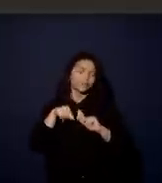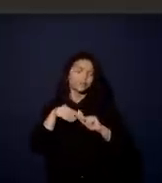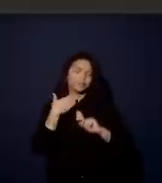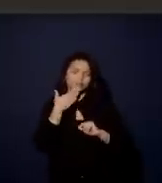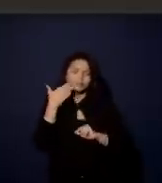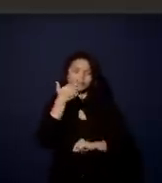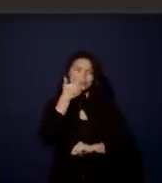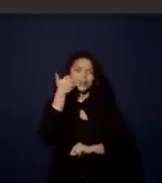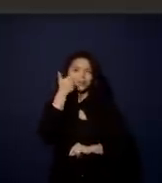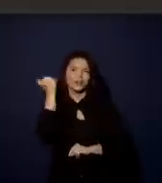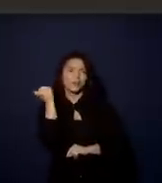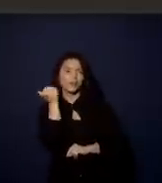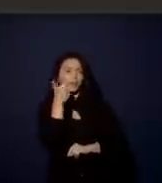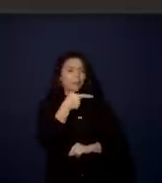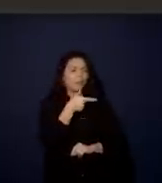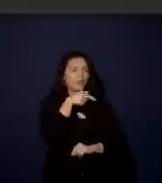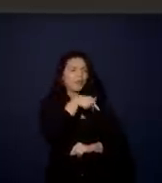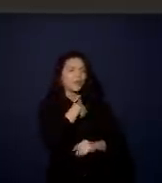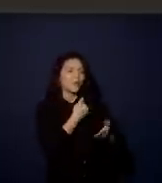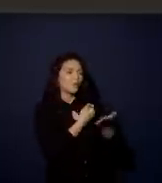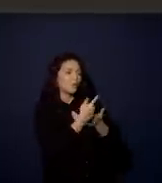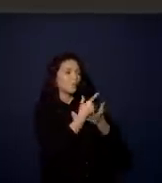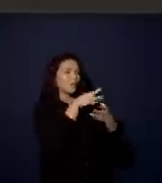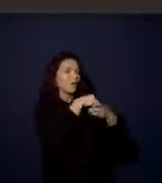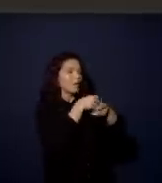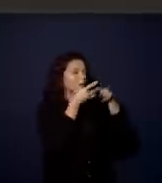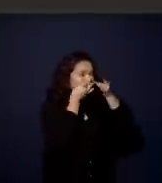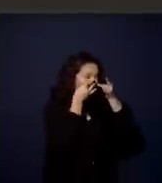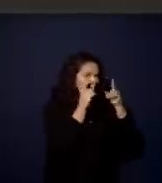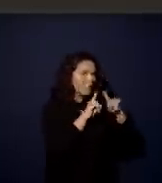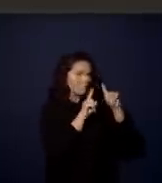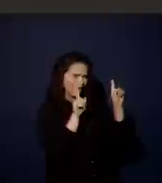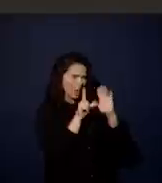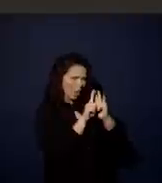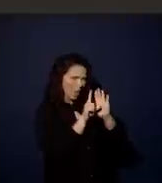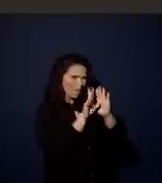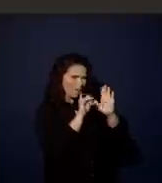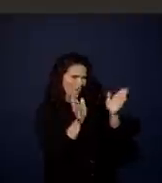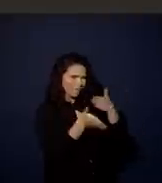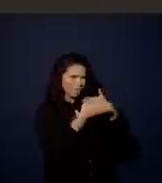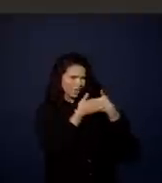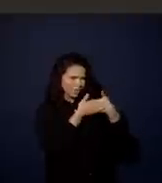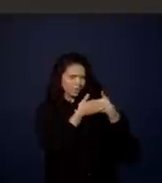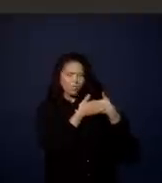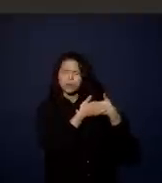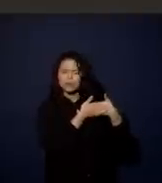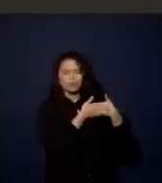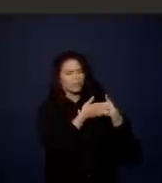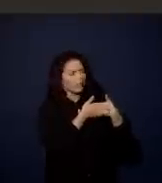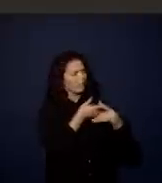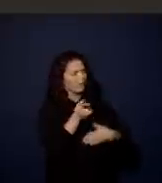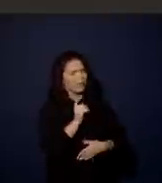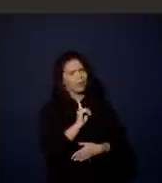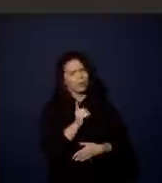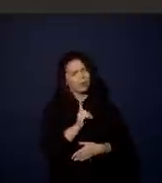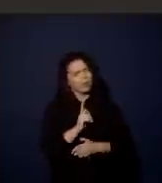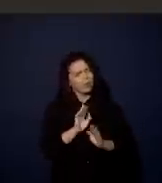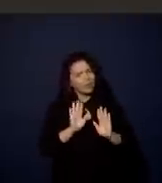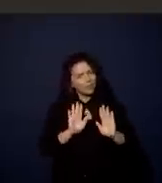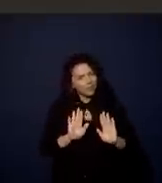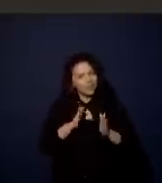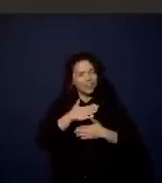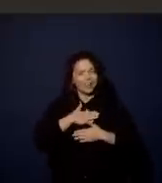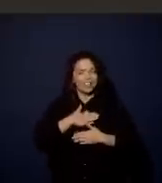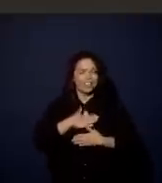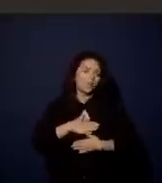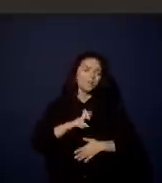Nesse quesito aí de experiência Ah mas isso quer dizer que as lojas vão acabar não não tá a gente que me faça